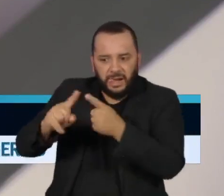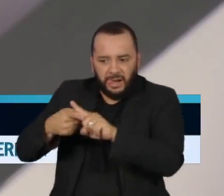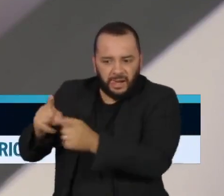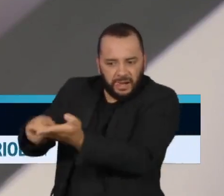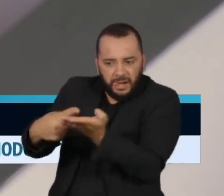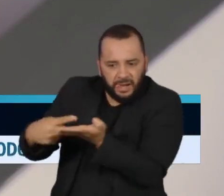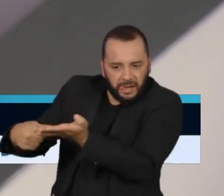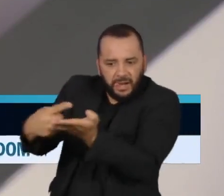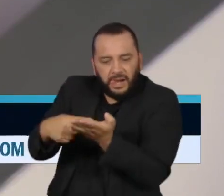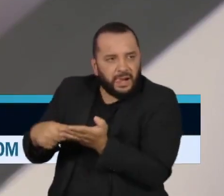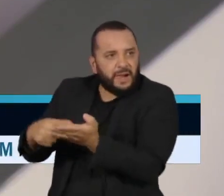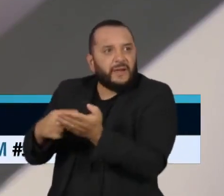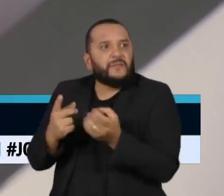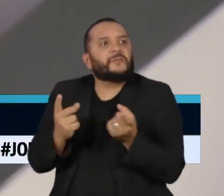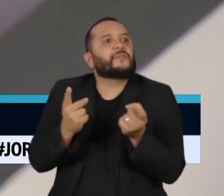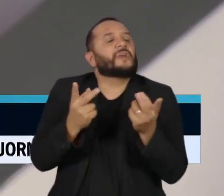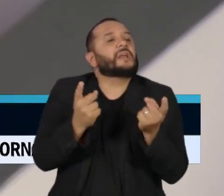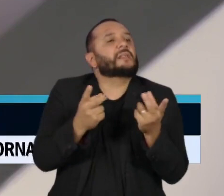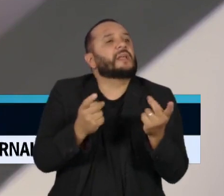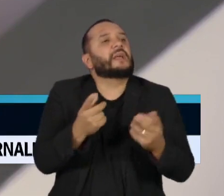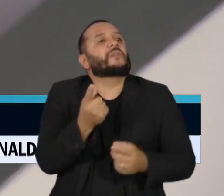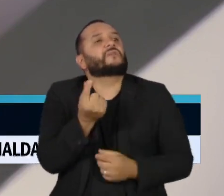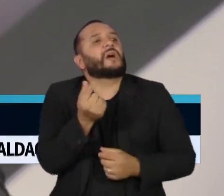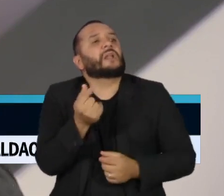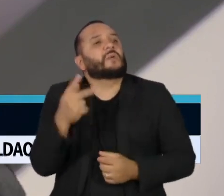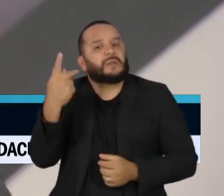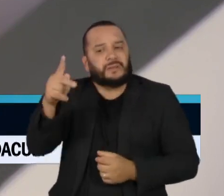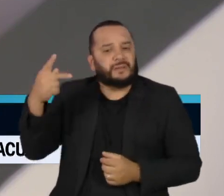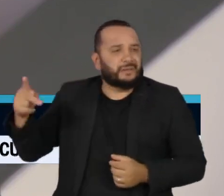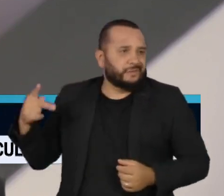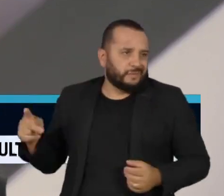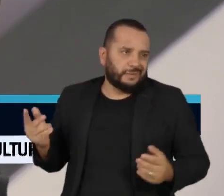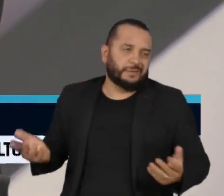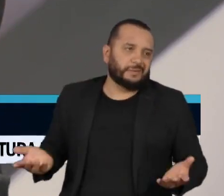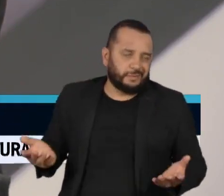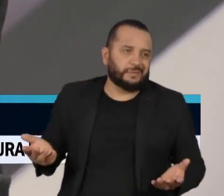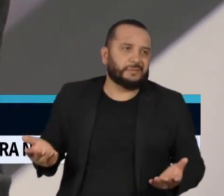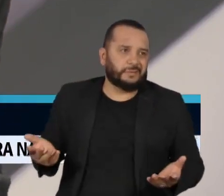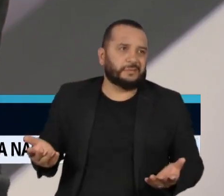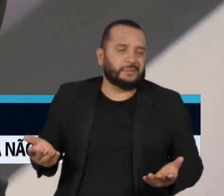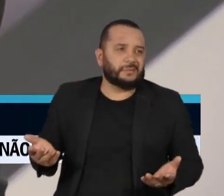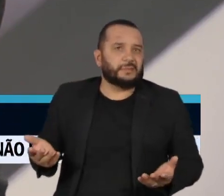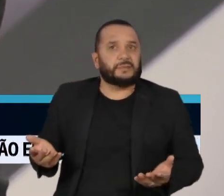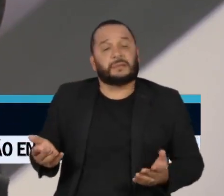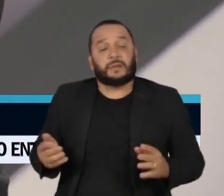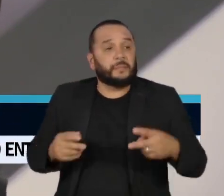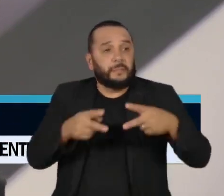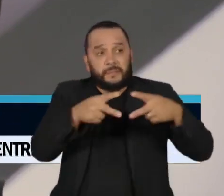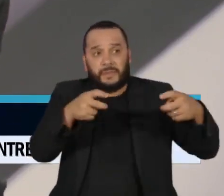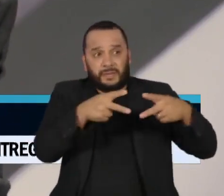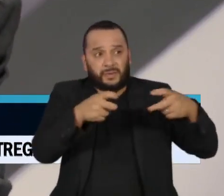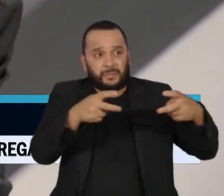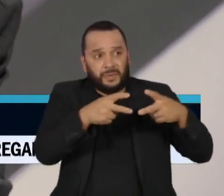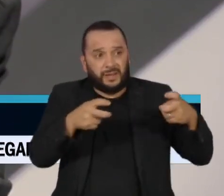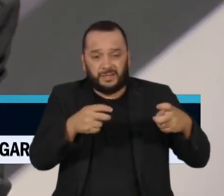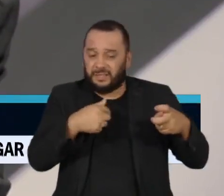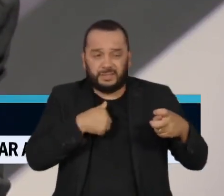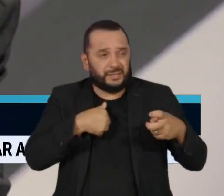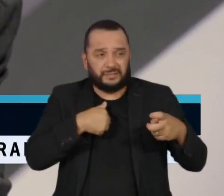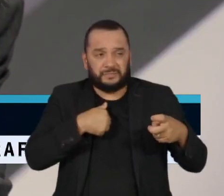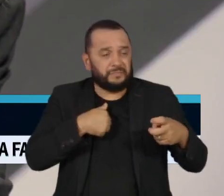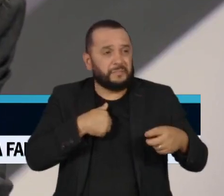dessas novas concessões foram feitas para destruição de petróleo com o pior Petrobras ficou com o pior que é